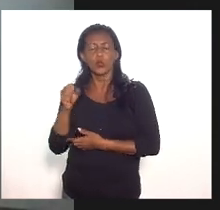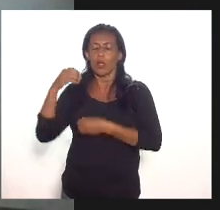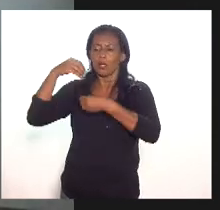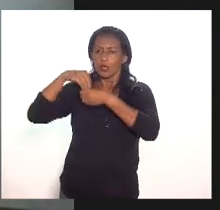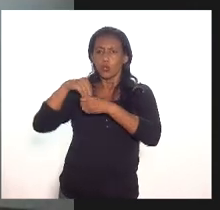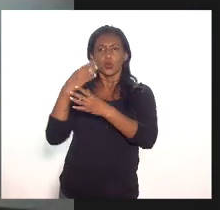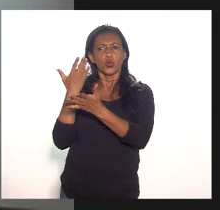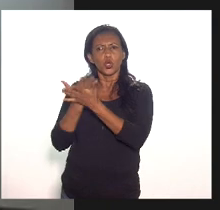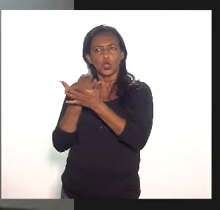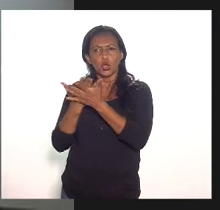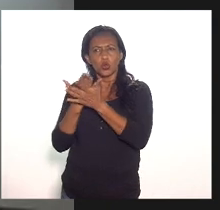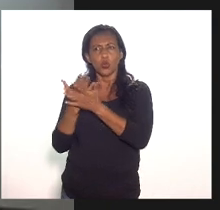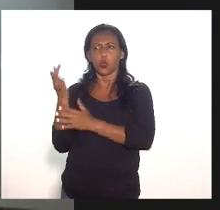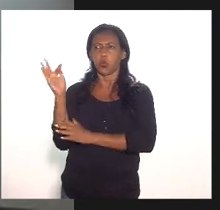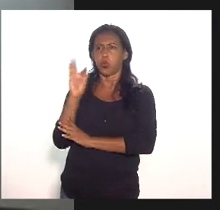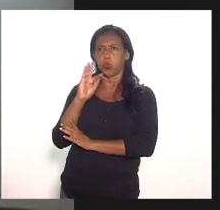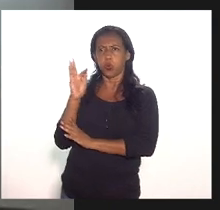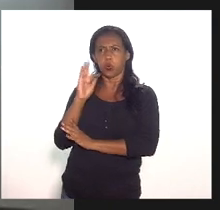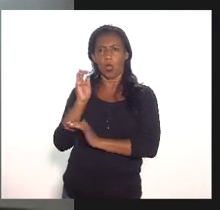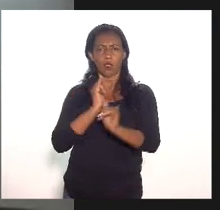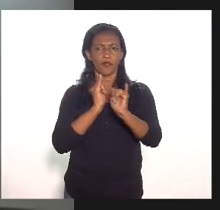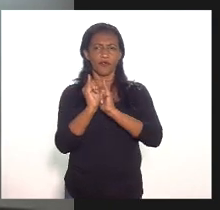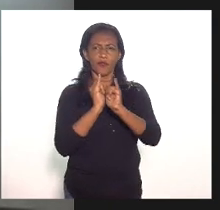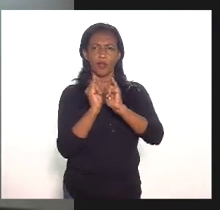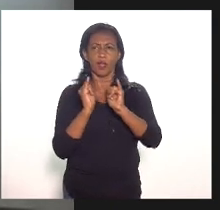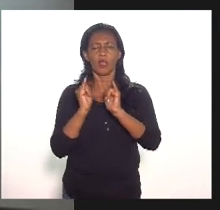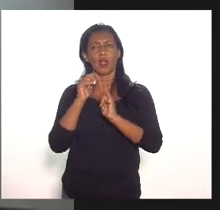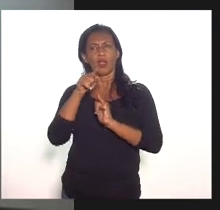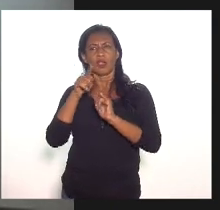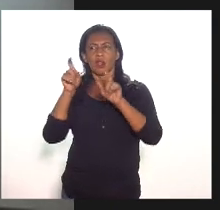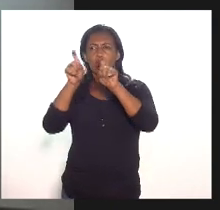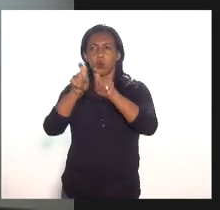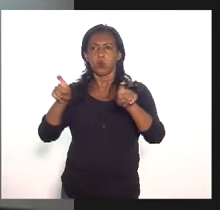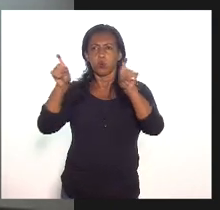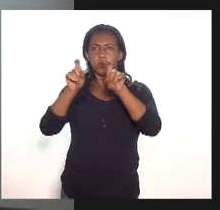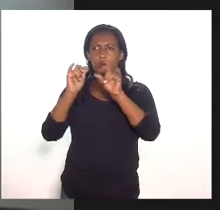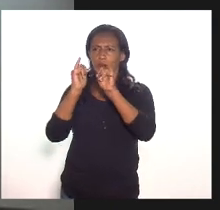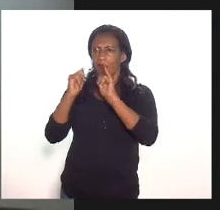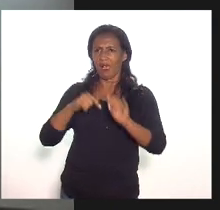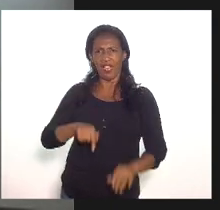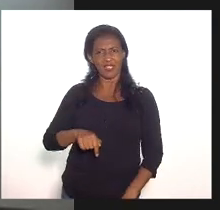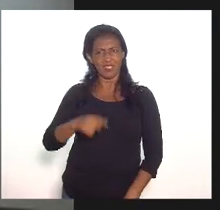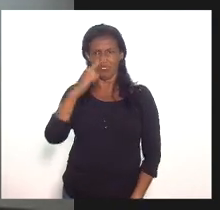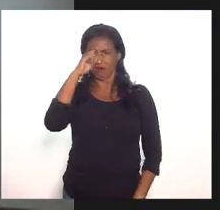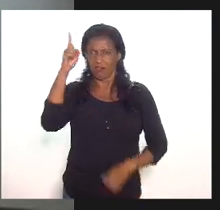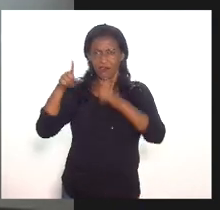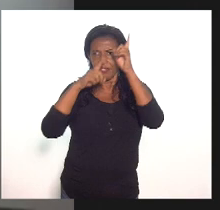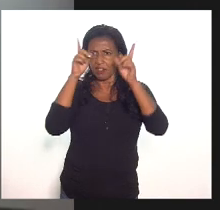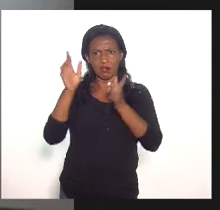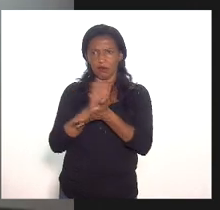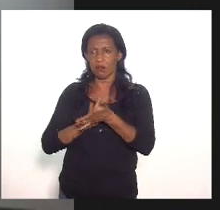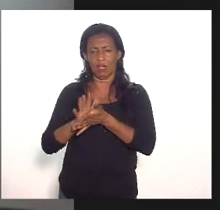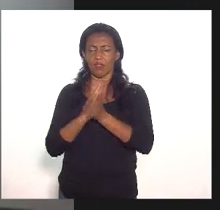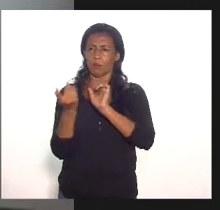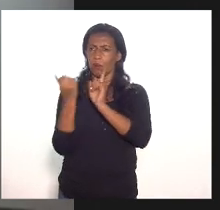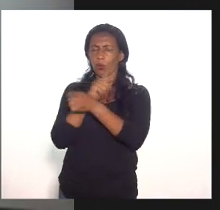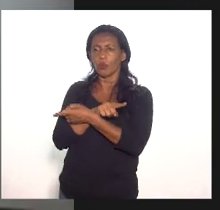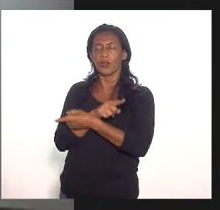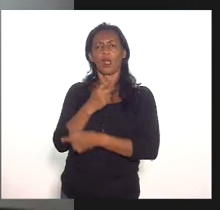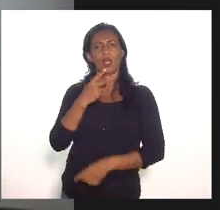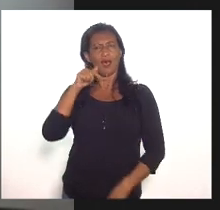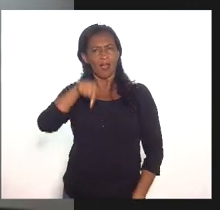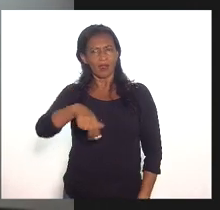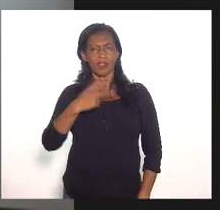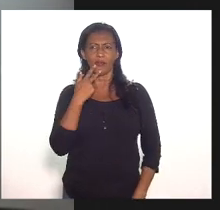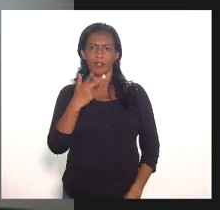acadêmicos, isso está colocado em dados estatísticos. Aqui ninguém está inventando nada, pelo contrário, aqui falamos